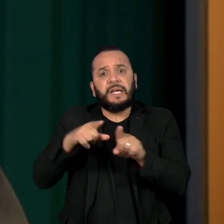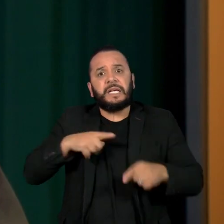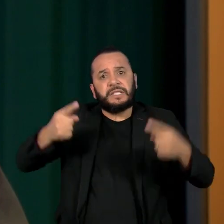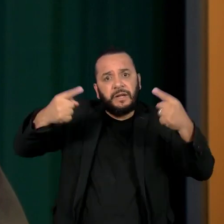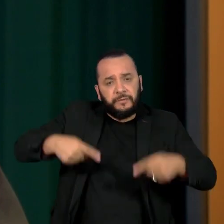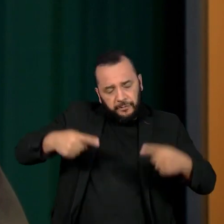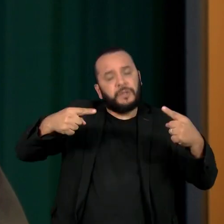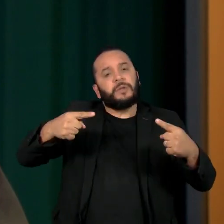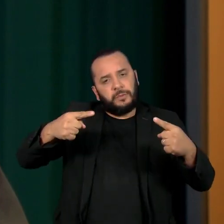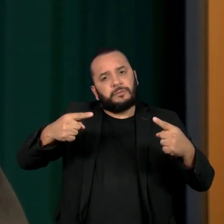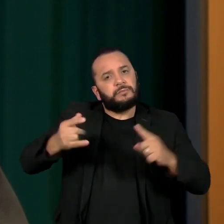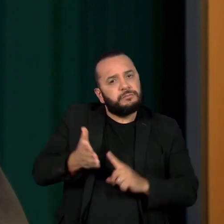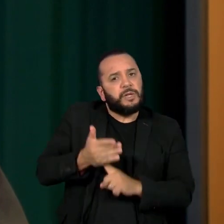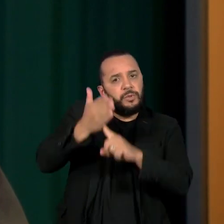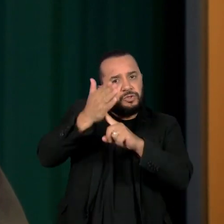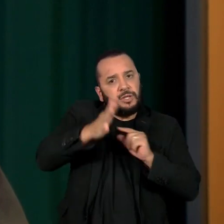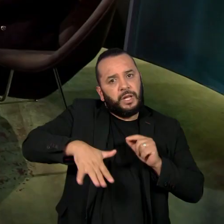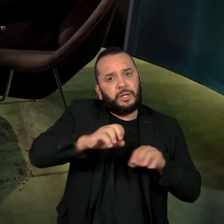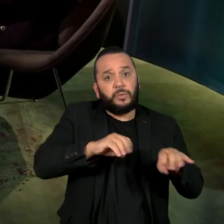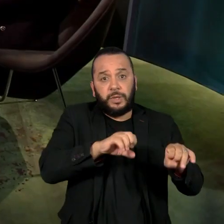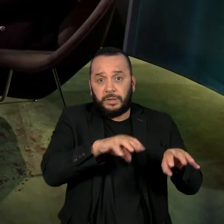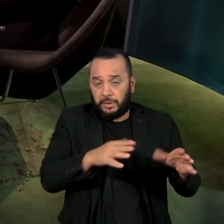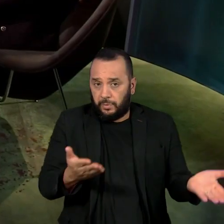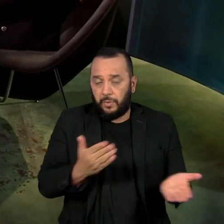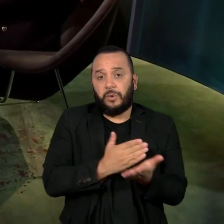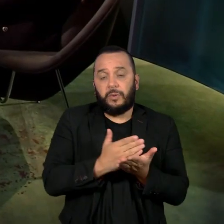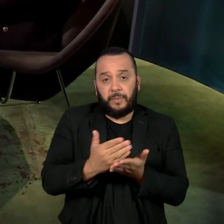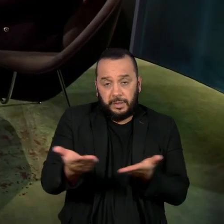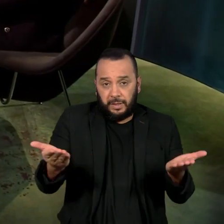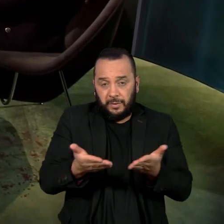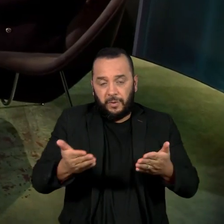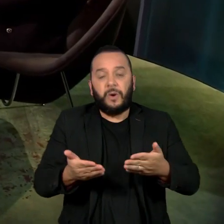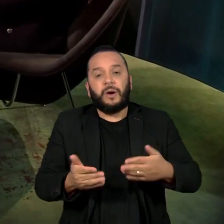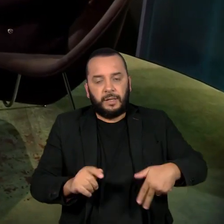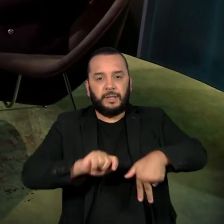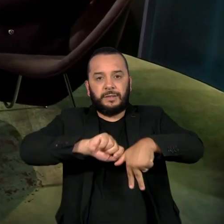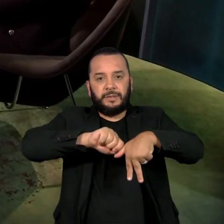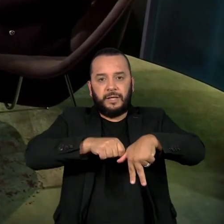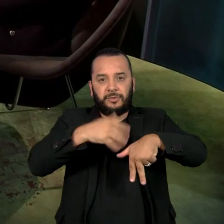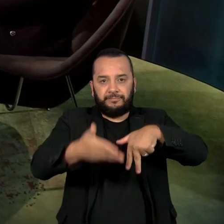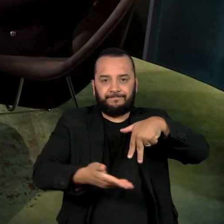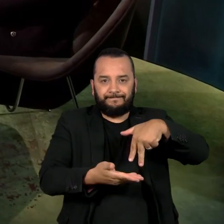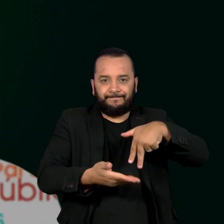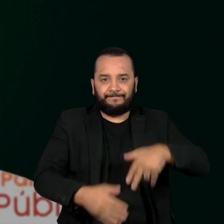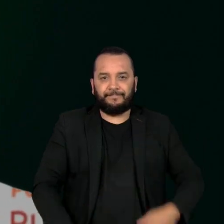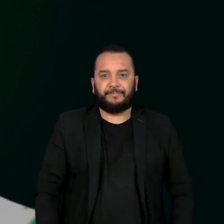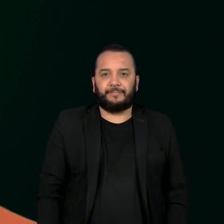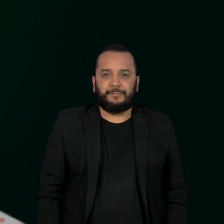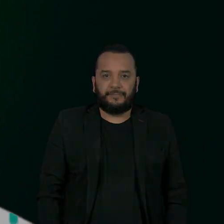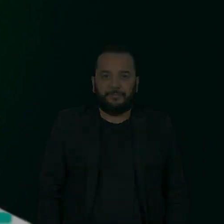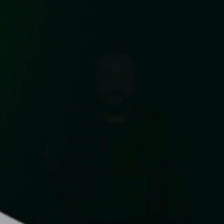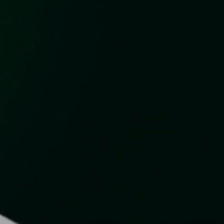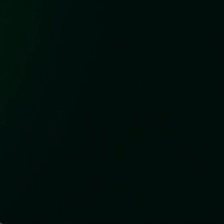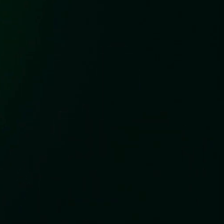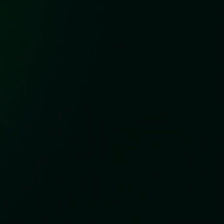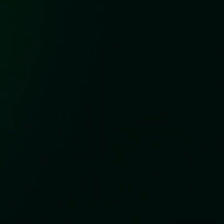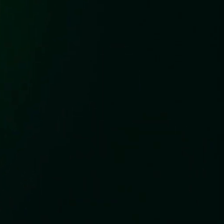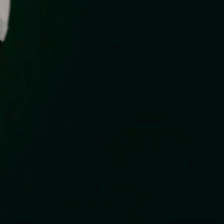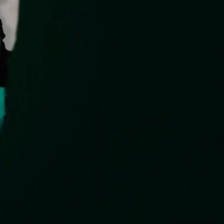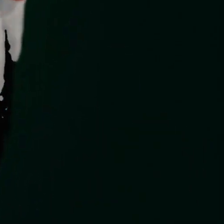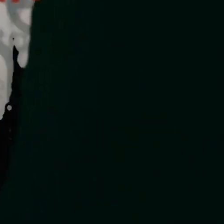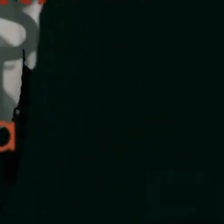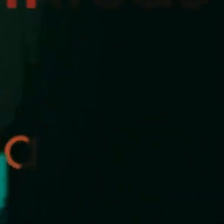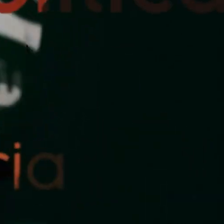avanços tecnológicos na educação? Começa agora mais um programa Negros em Foco.